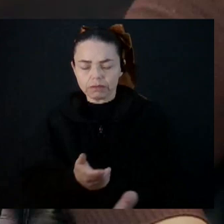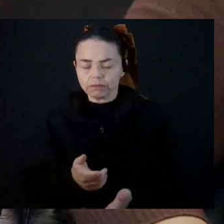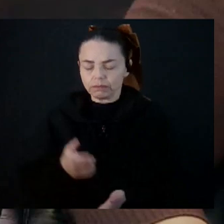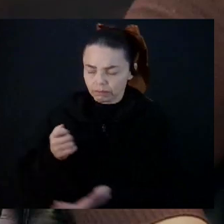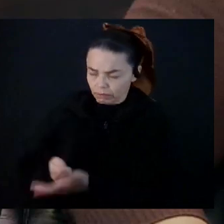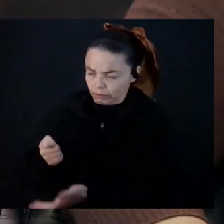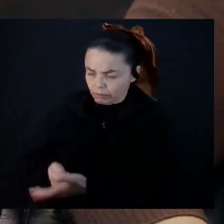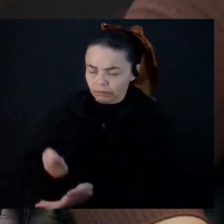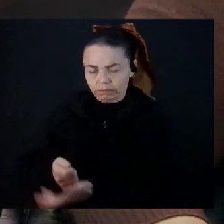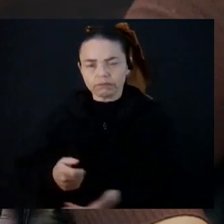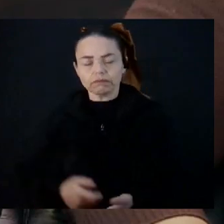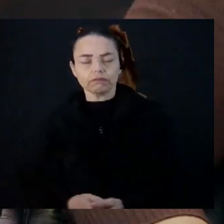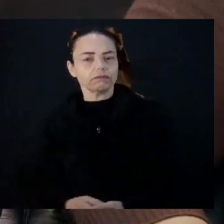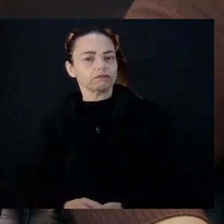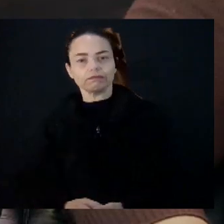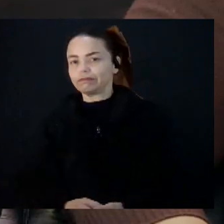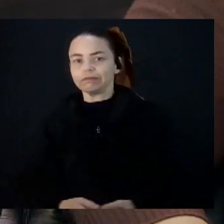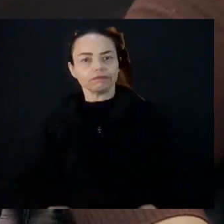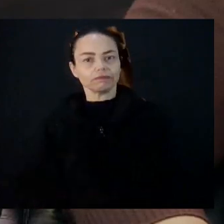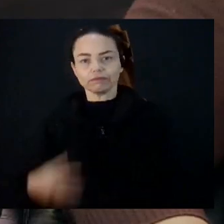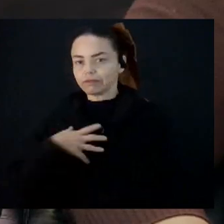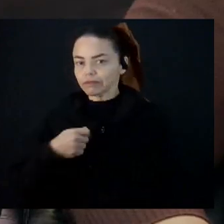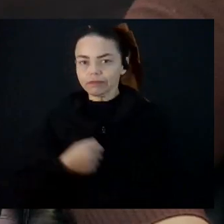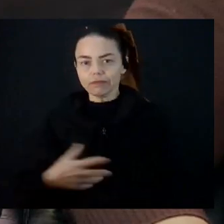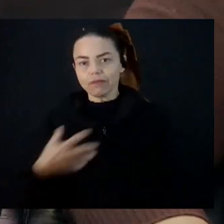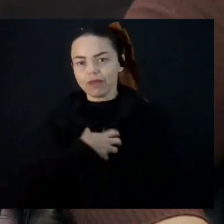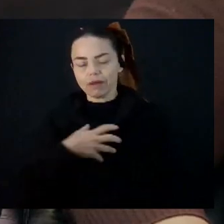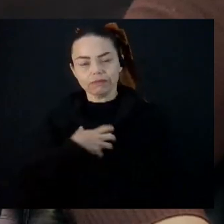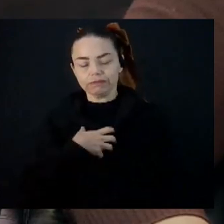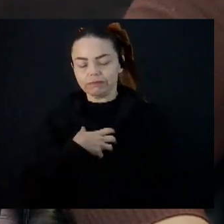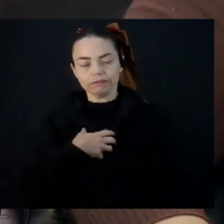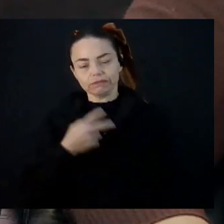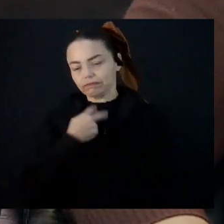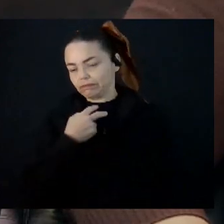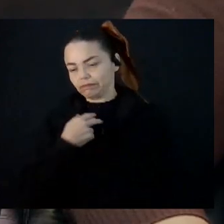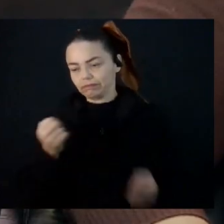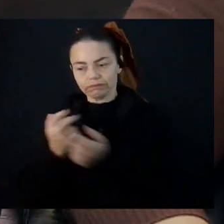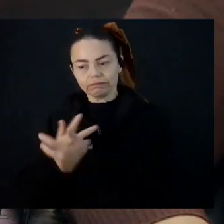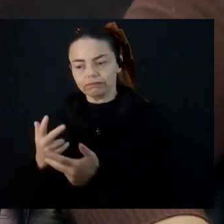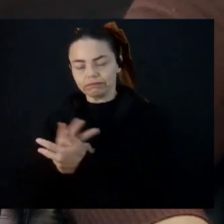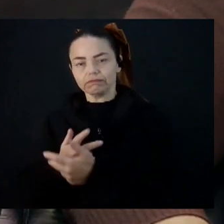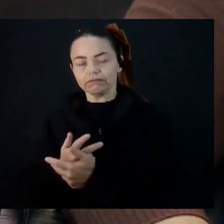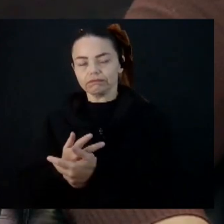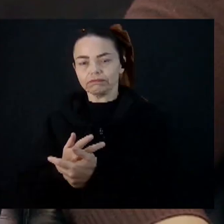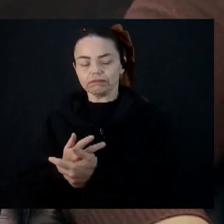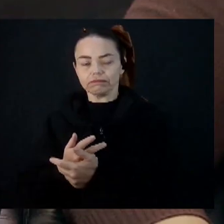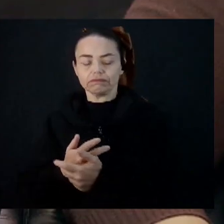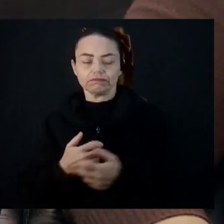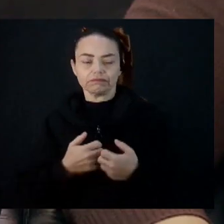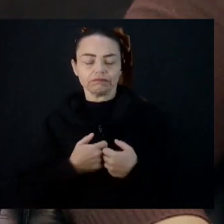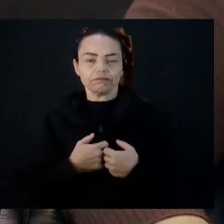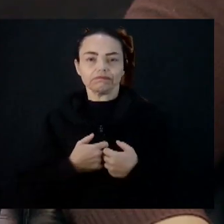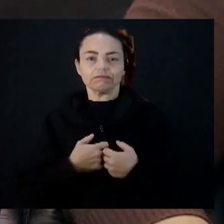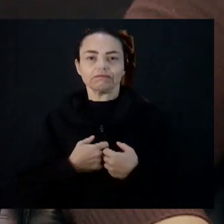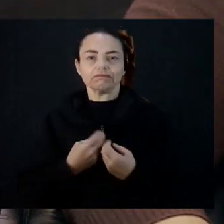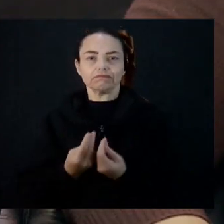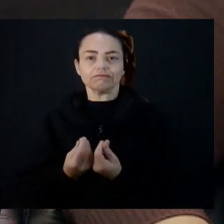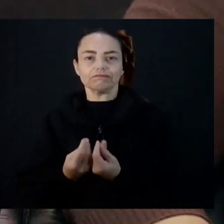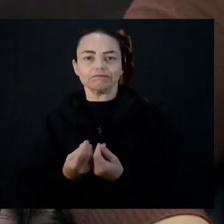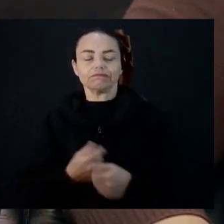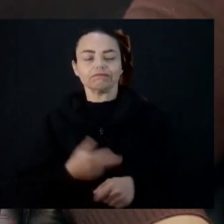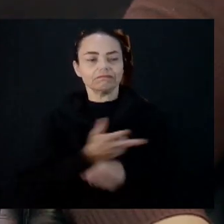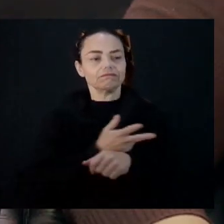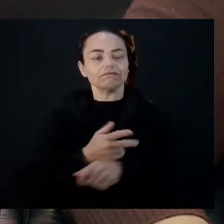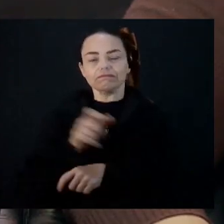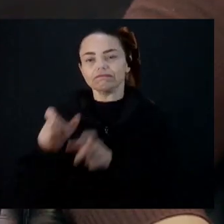e o seu filho sente que não tem espaço para falar, cada vez menos ele vai se abrir. A tendência é que ele procure outras pessoas para